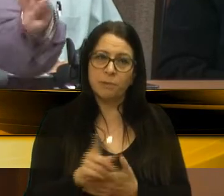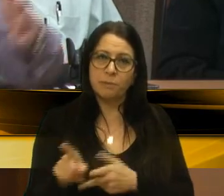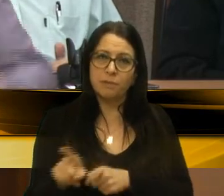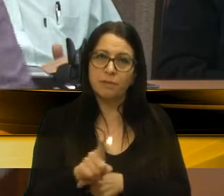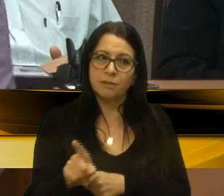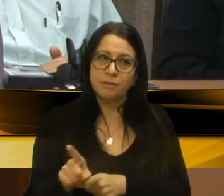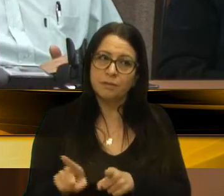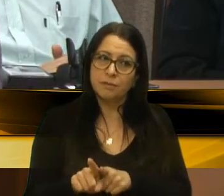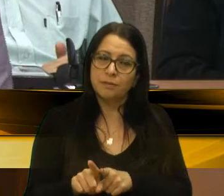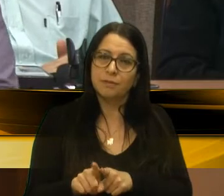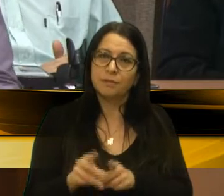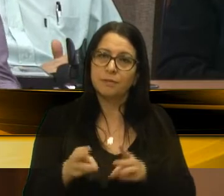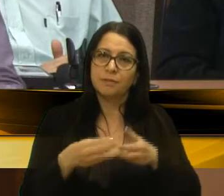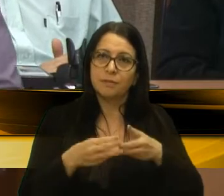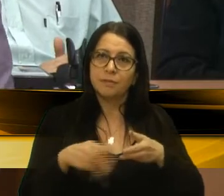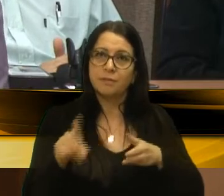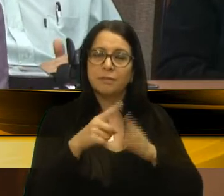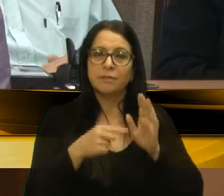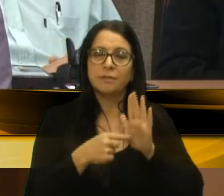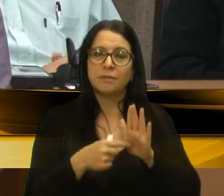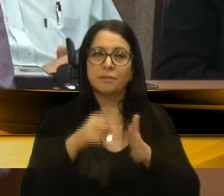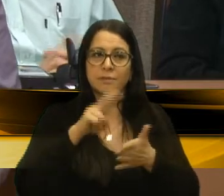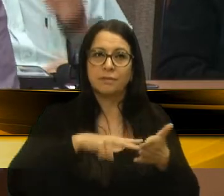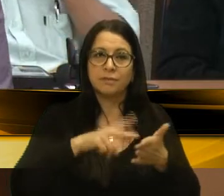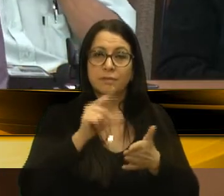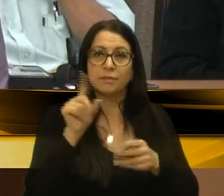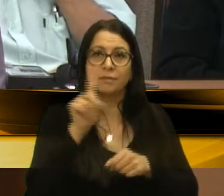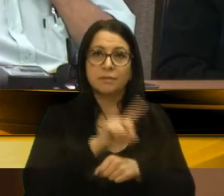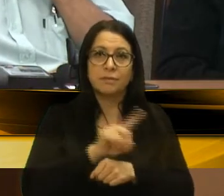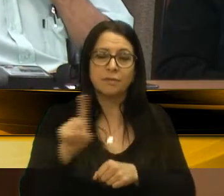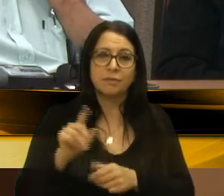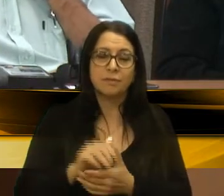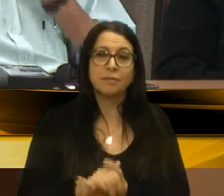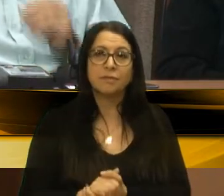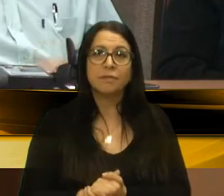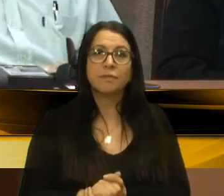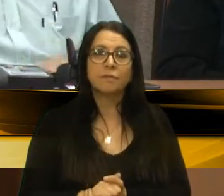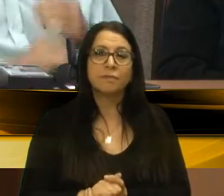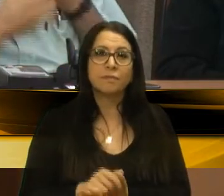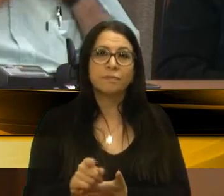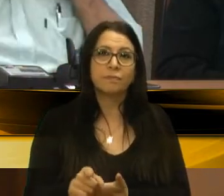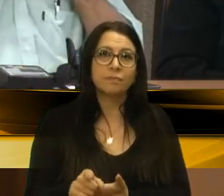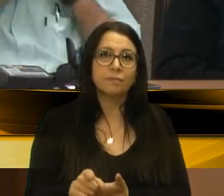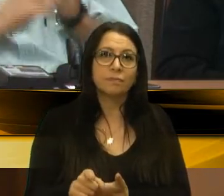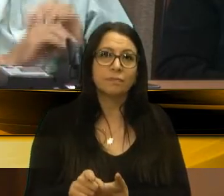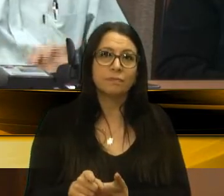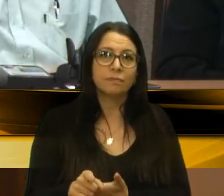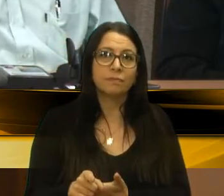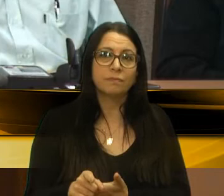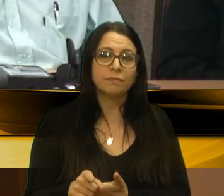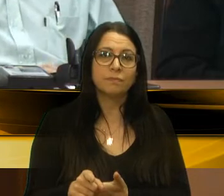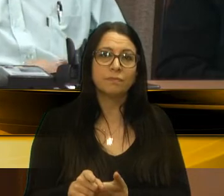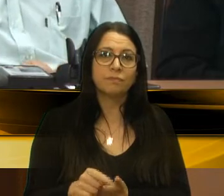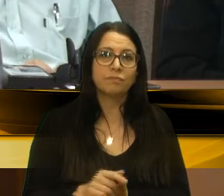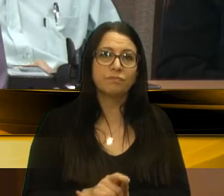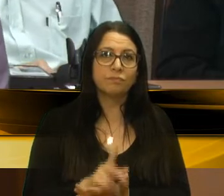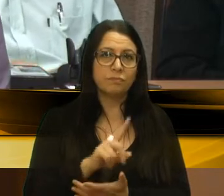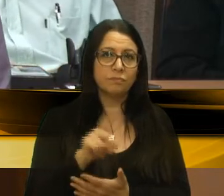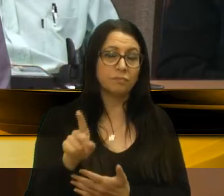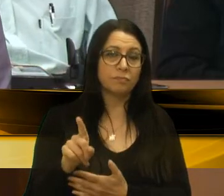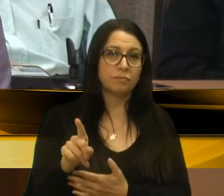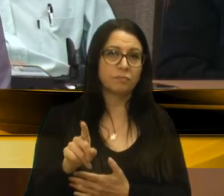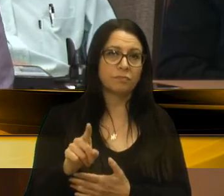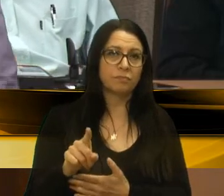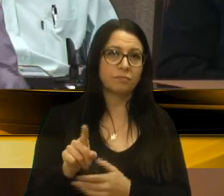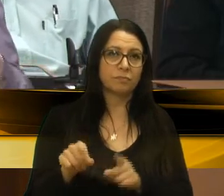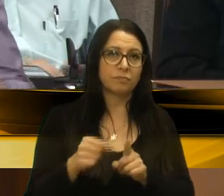lá, essa moção vai ser lida daqui uns 10 dias, que era a previsão, né? Lida daqui uns 10 dias. E agora foi lida uns